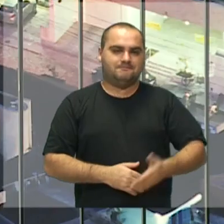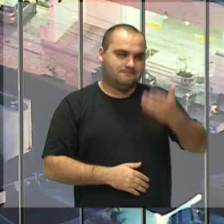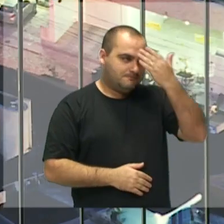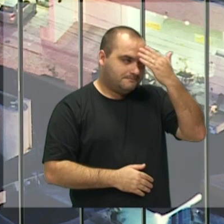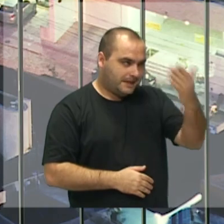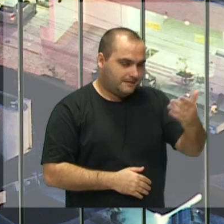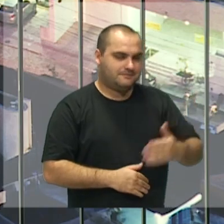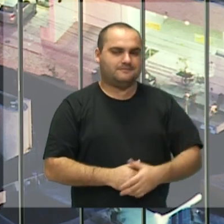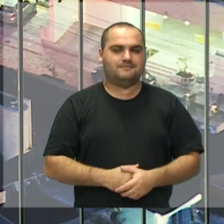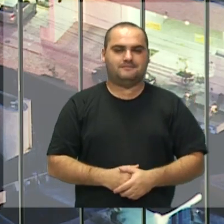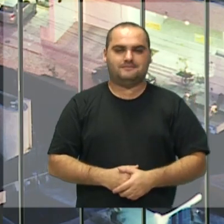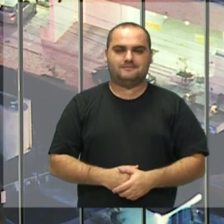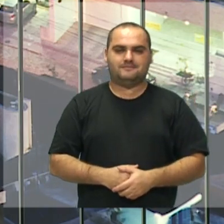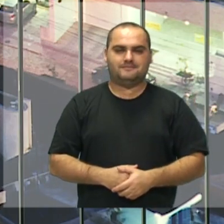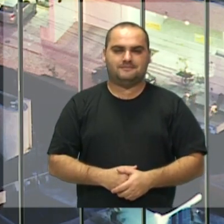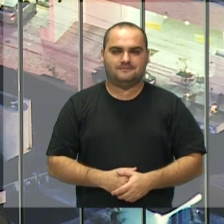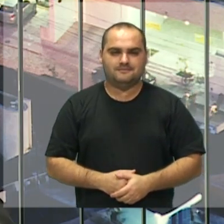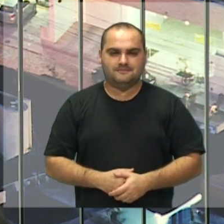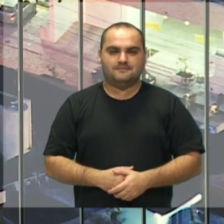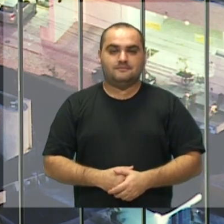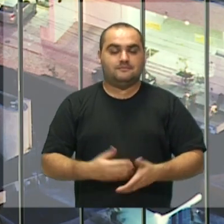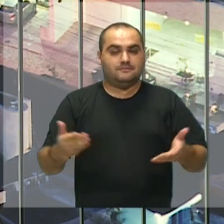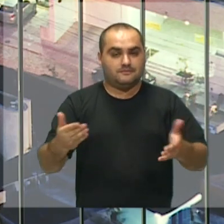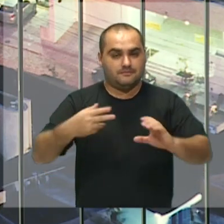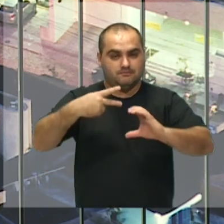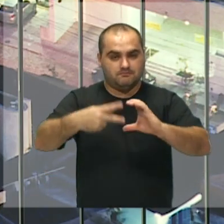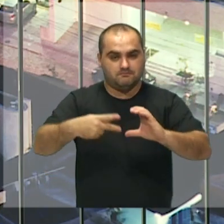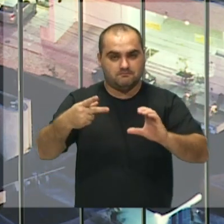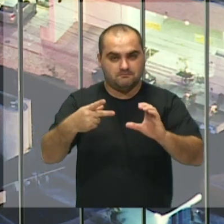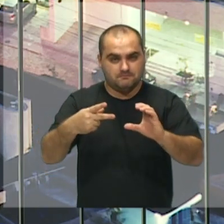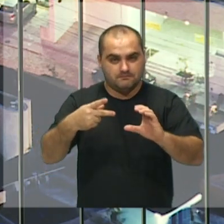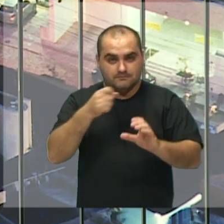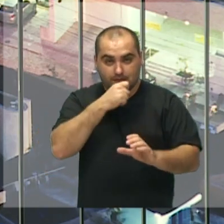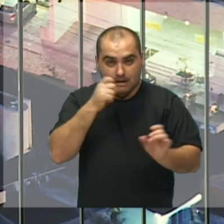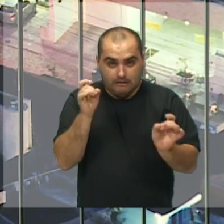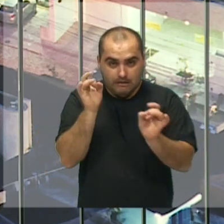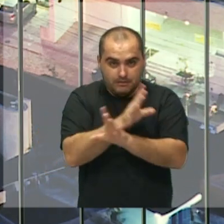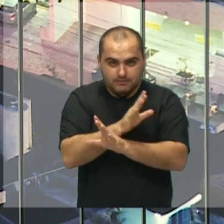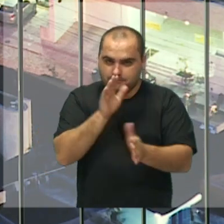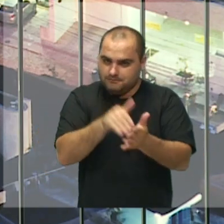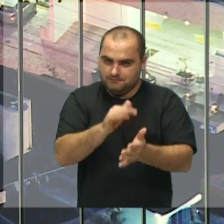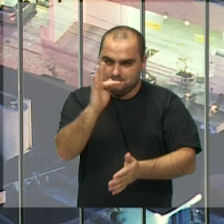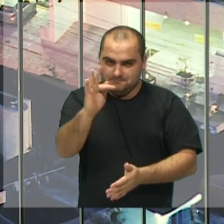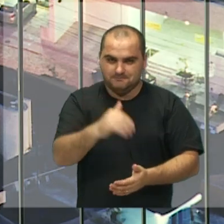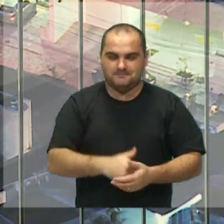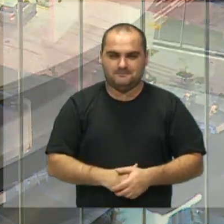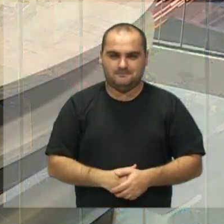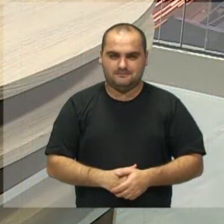Obrigado a você. O nosso programa termina aqui. Até a próxima.